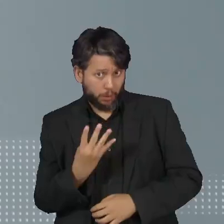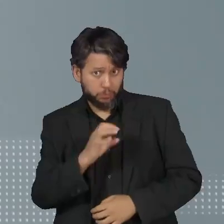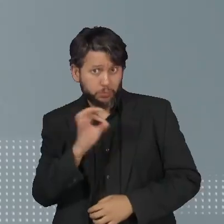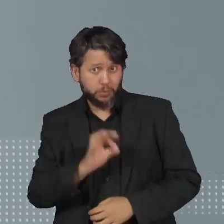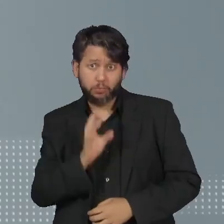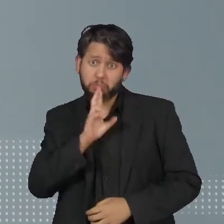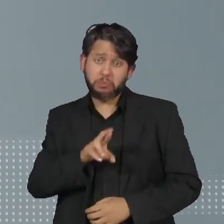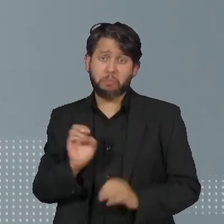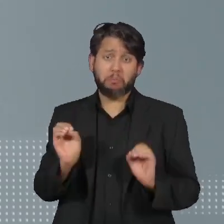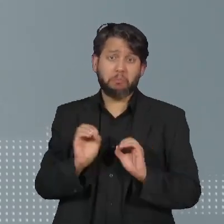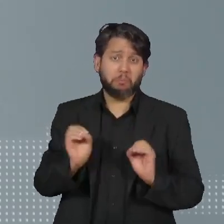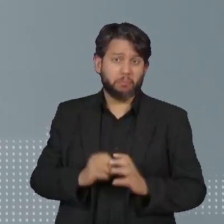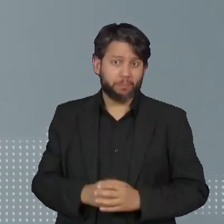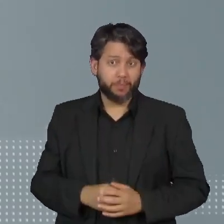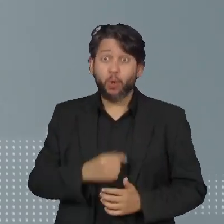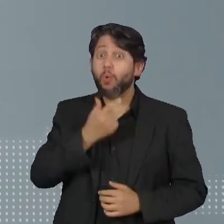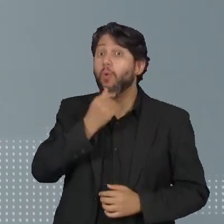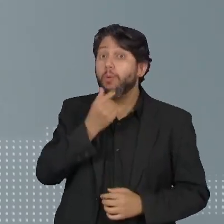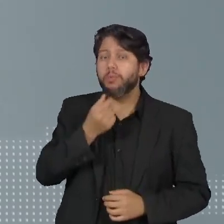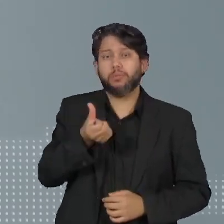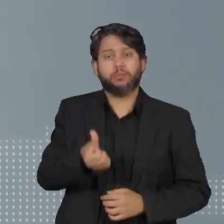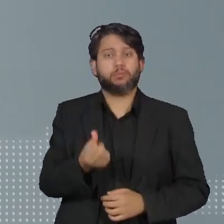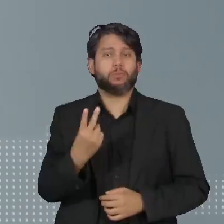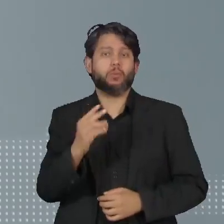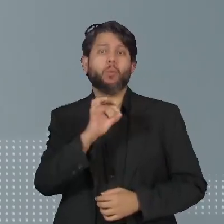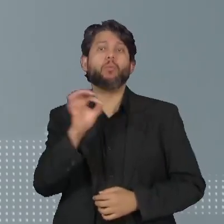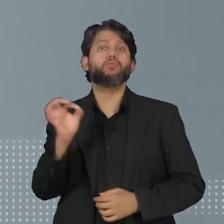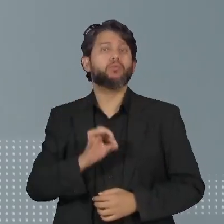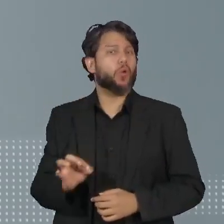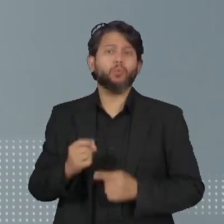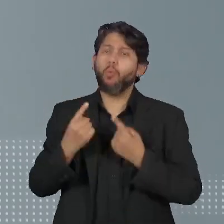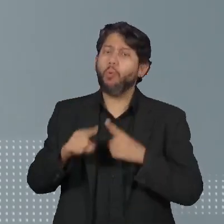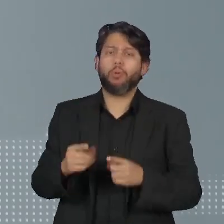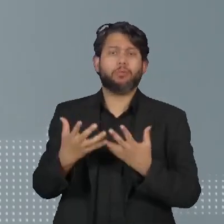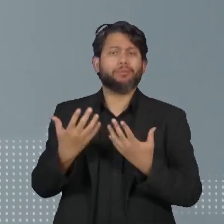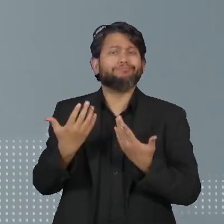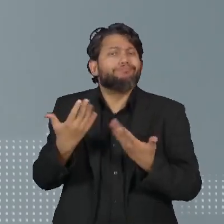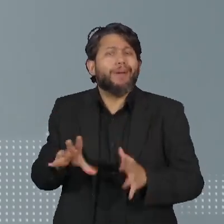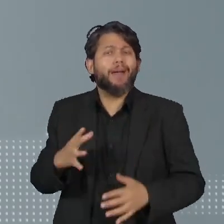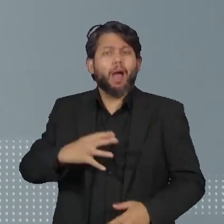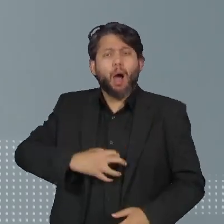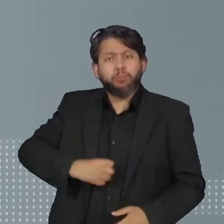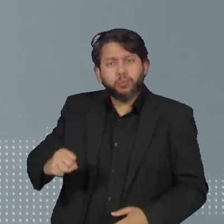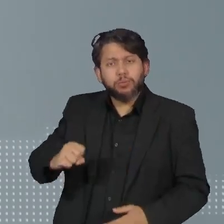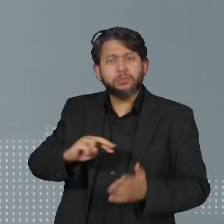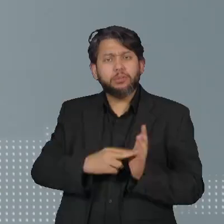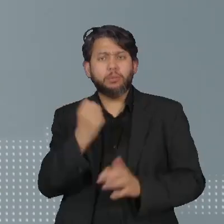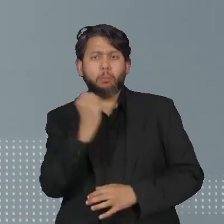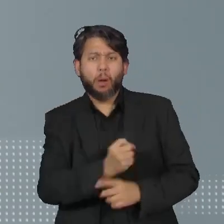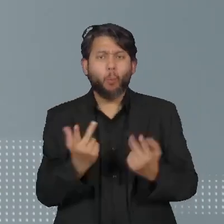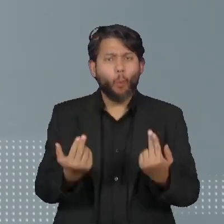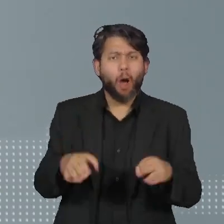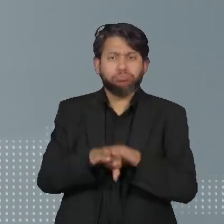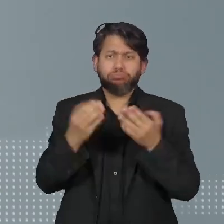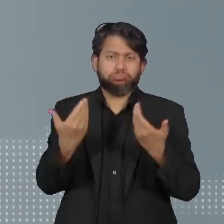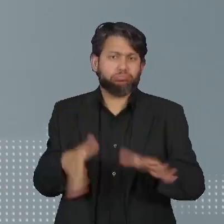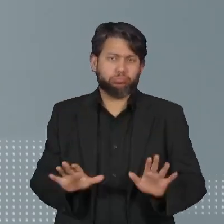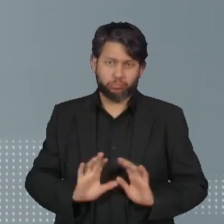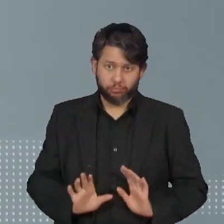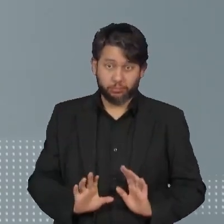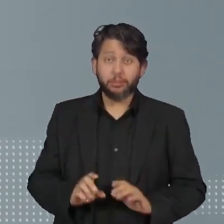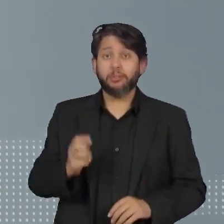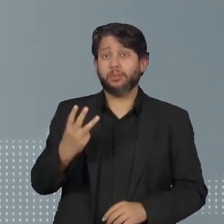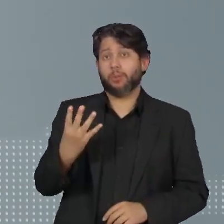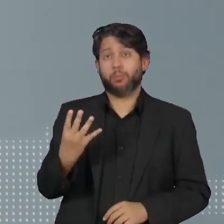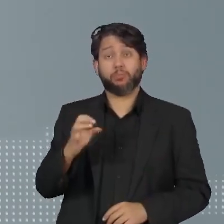responder entre os homens 62% são contra equiparar aborto a homicídio 34% são a